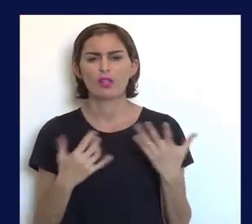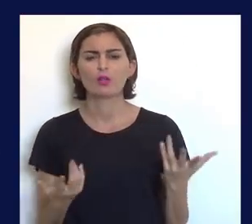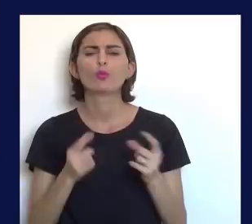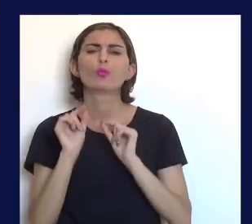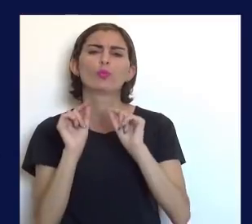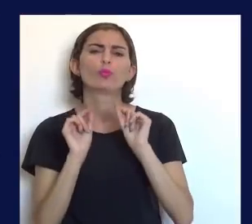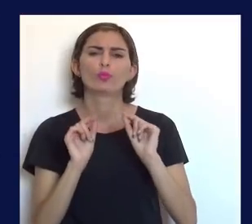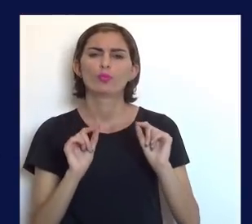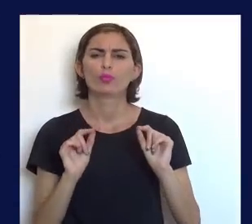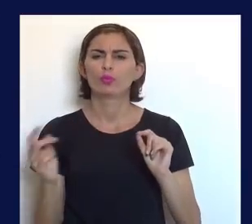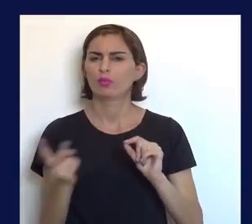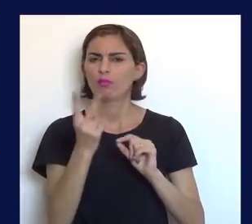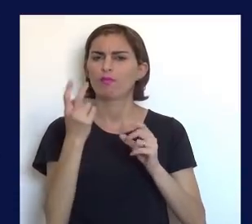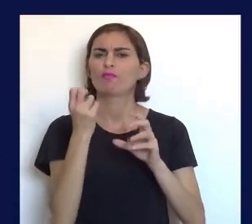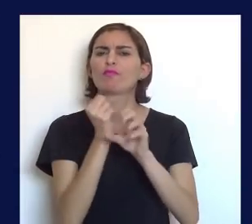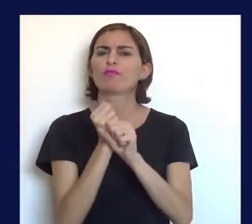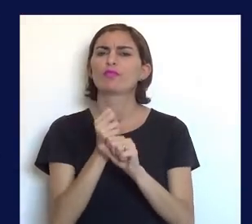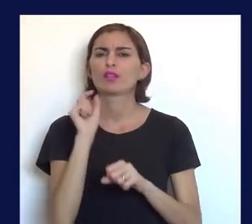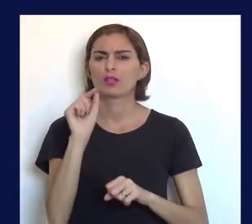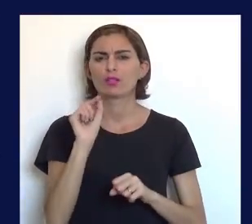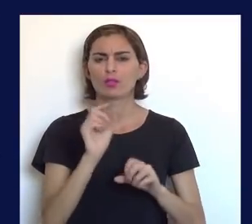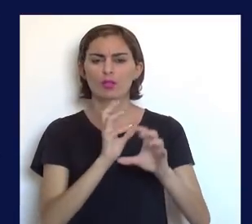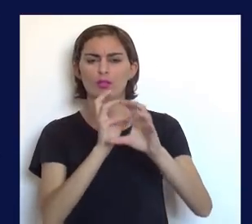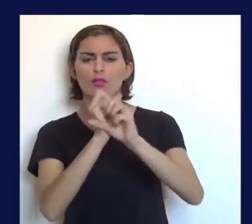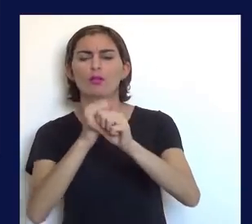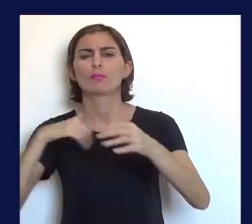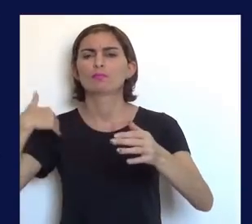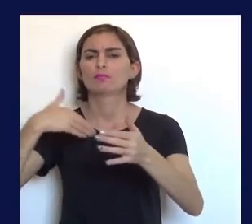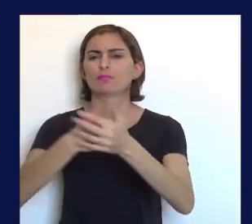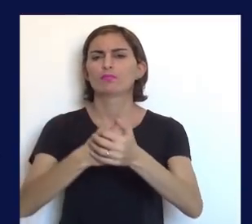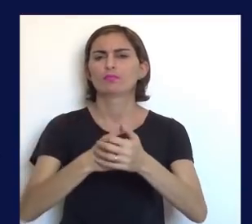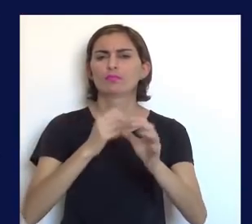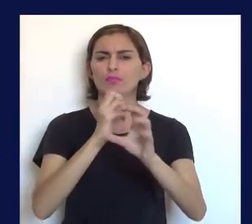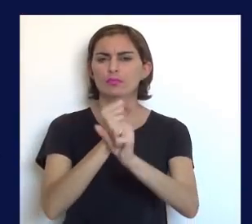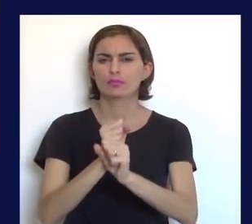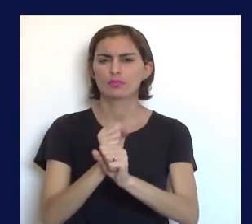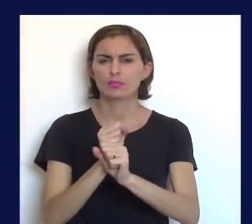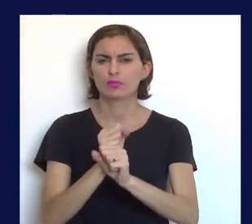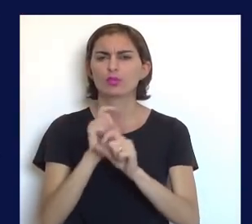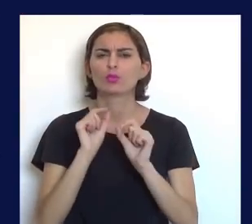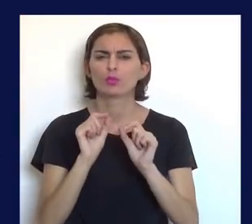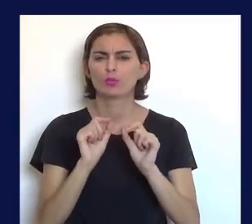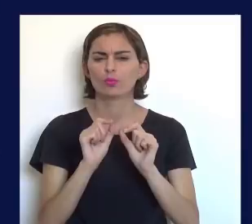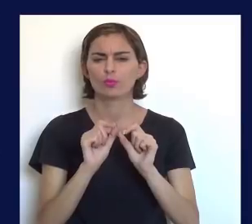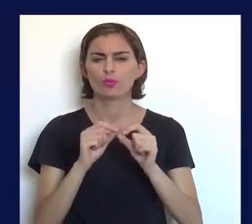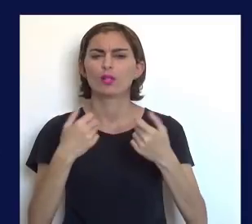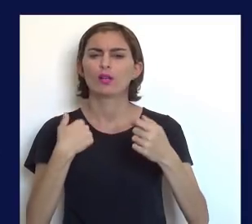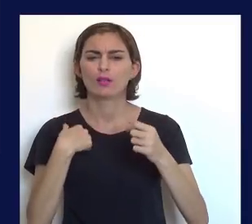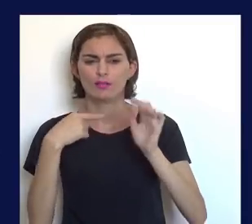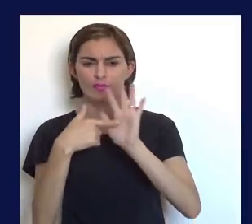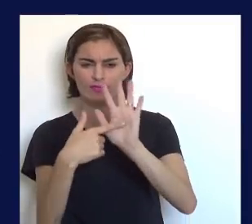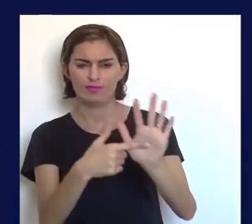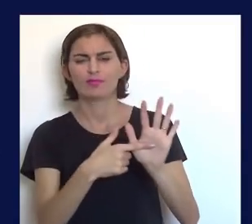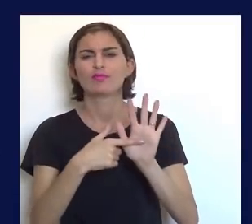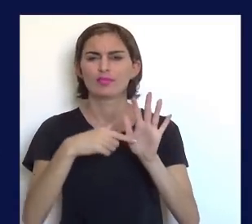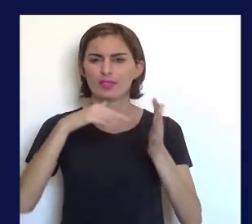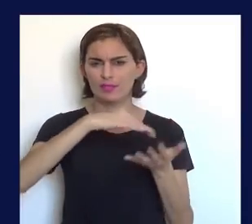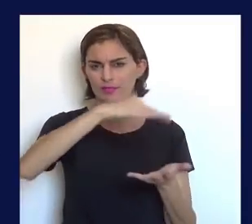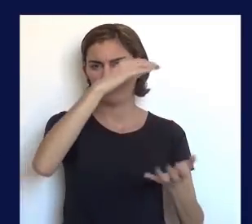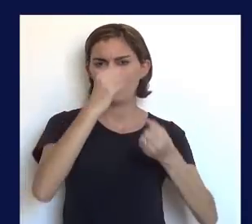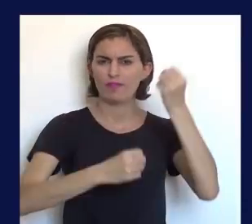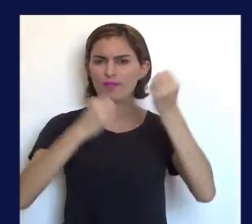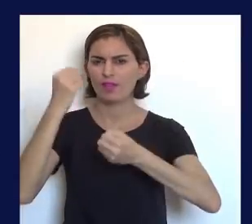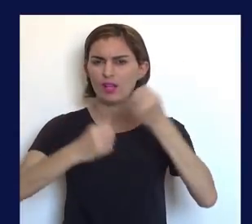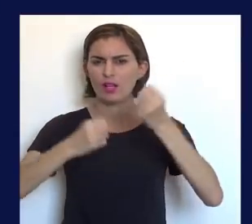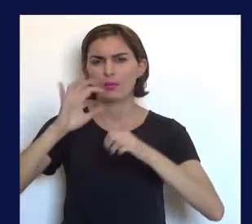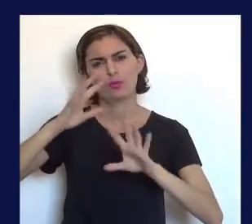vai dar, esse valor, ela vai se aproximar, ela vai passar da demanda reprimida do estoque